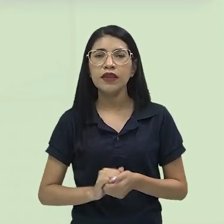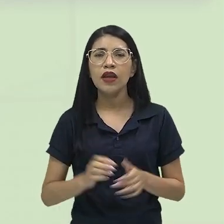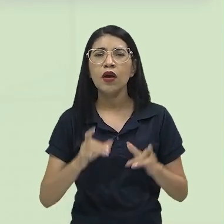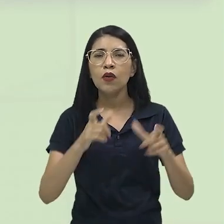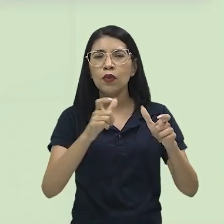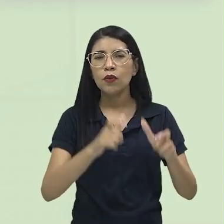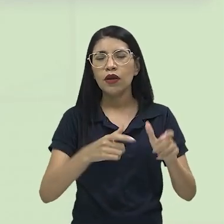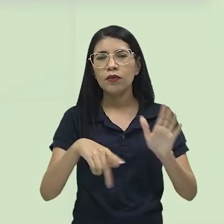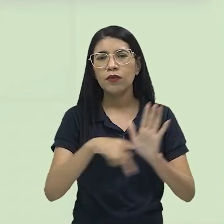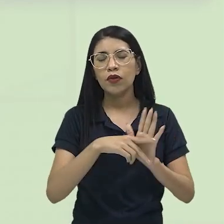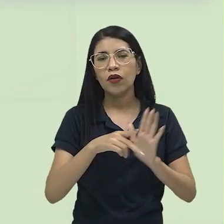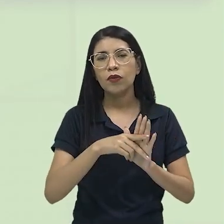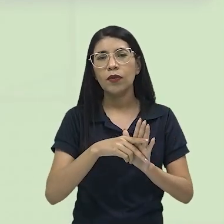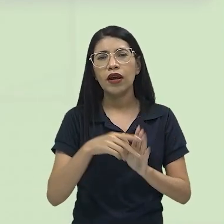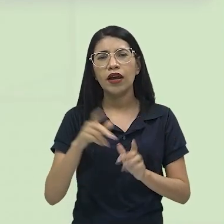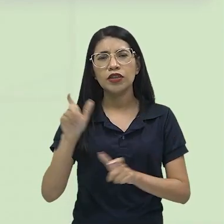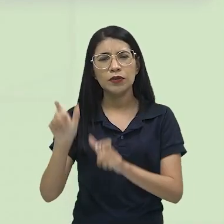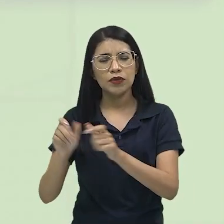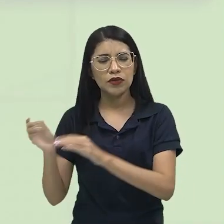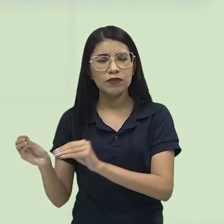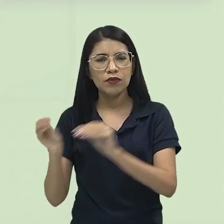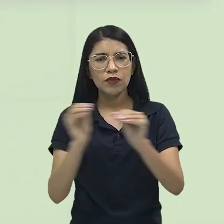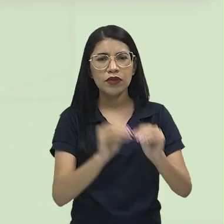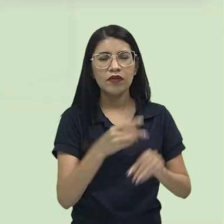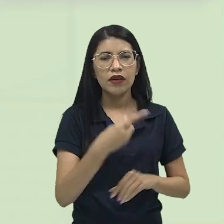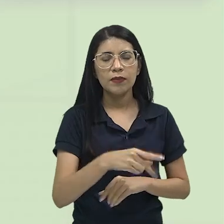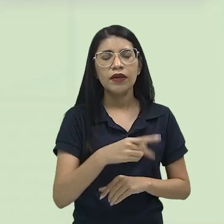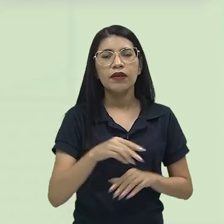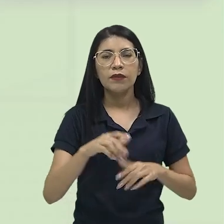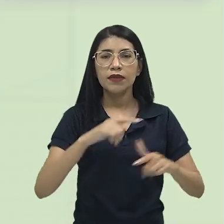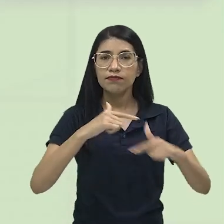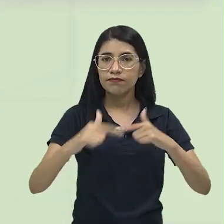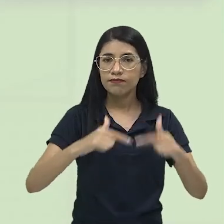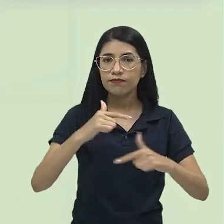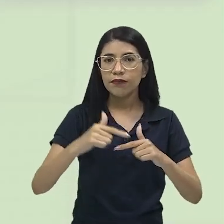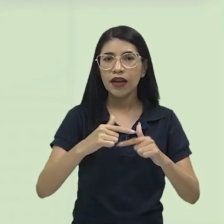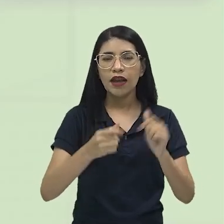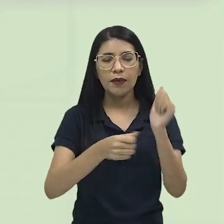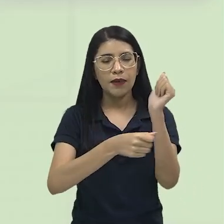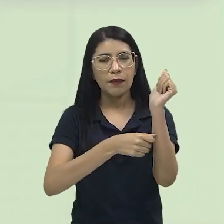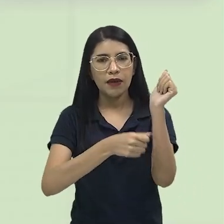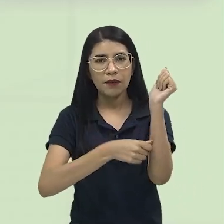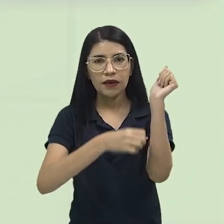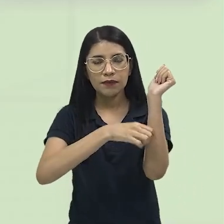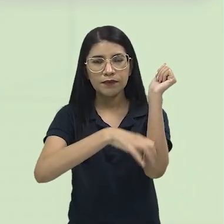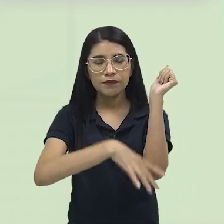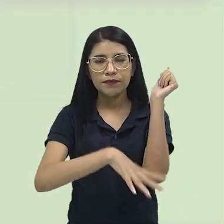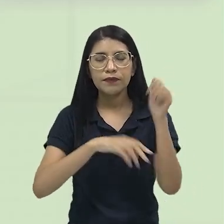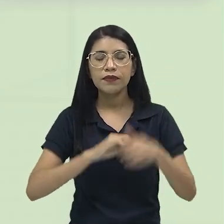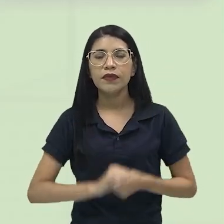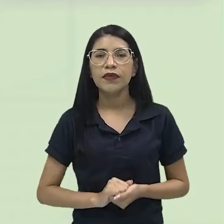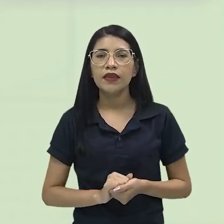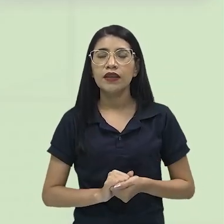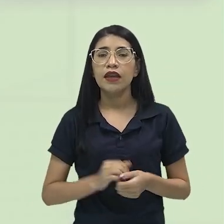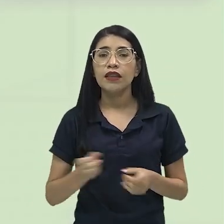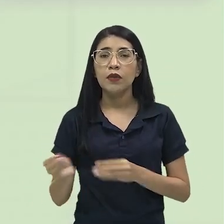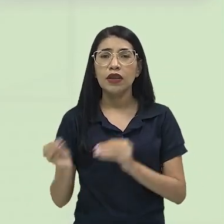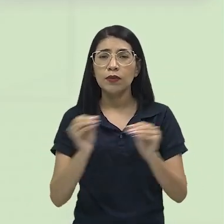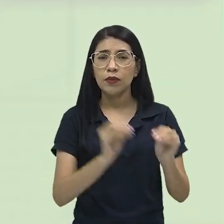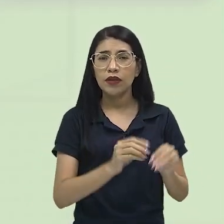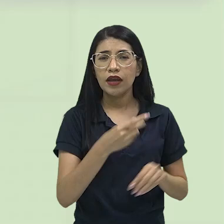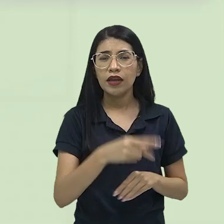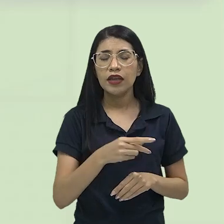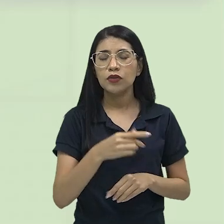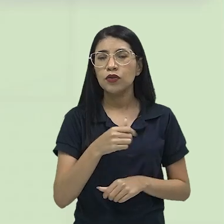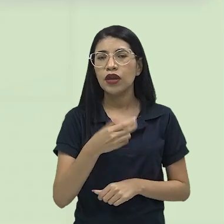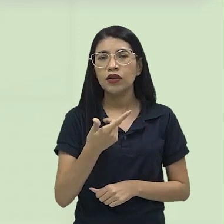hóspede, para as pessoas que vinham para cá trabalhar na extração do látex da borracha. Elas vinham para cá, não tinham um local